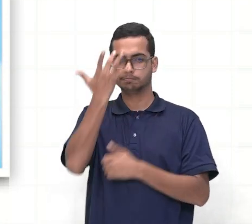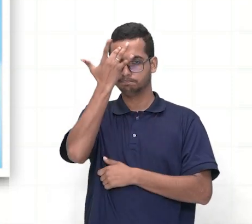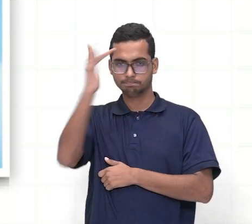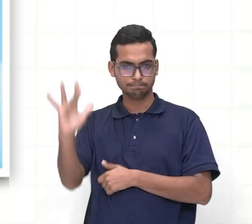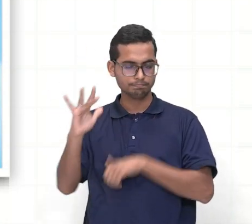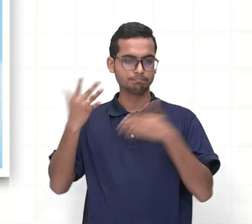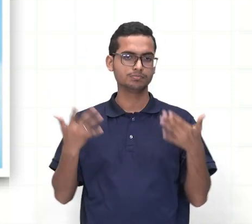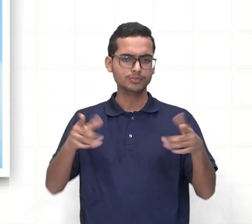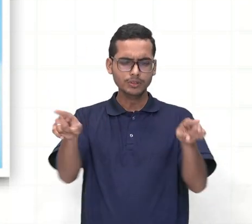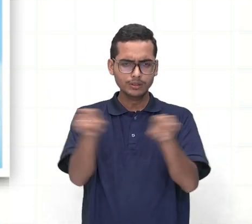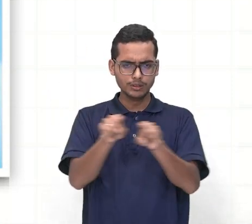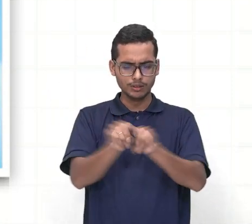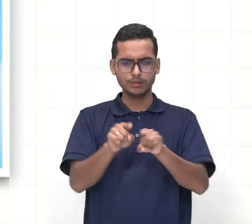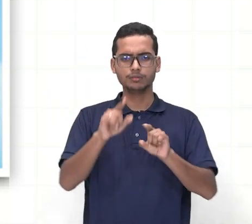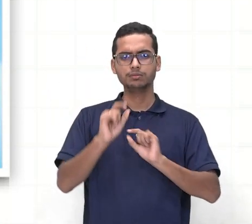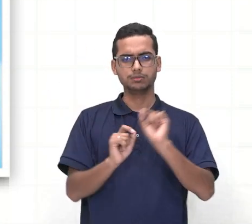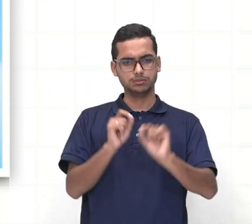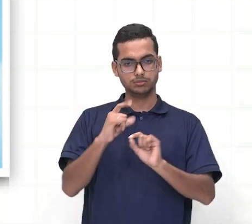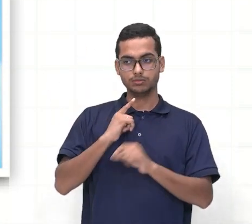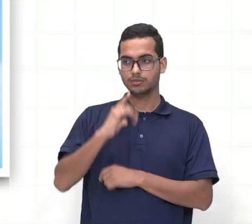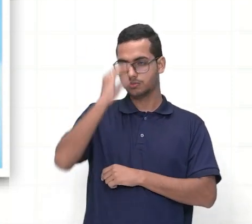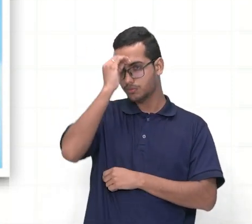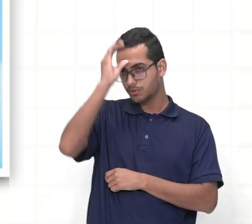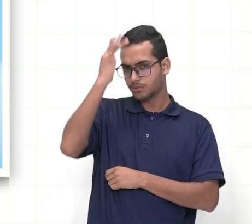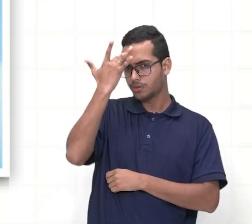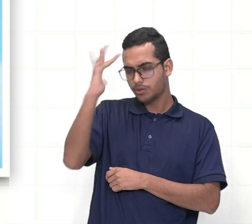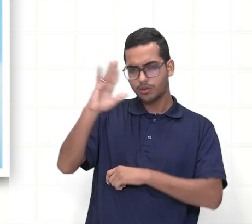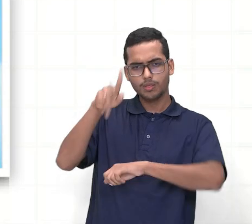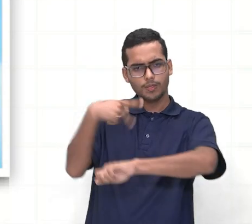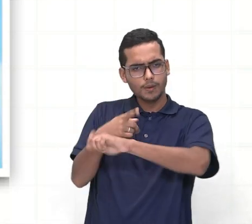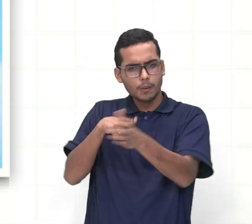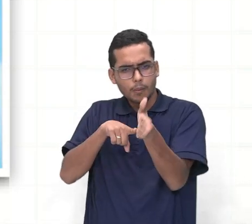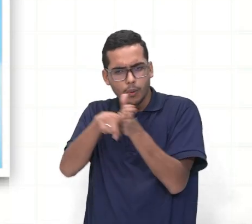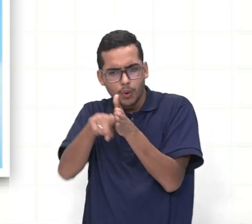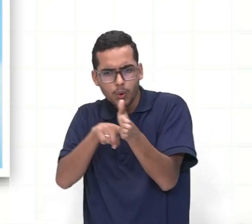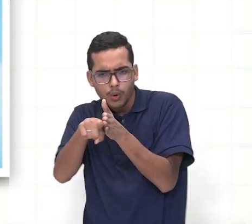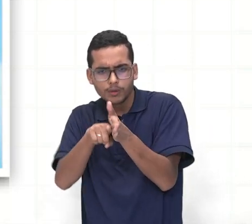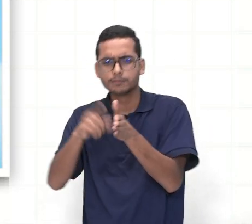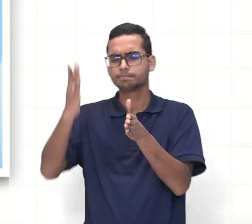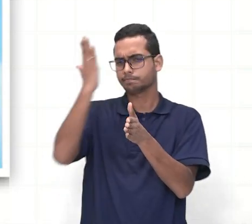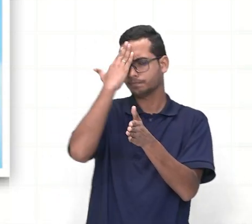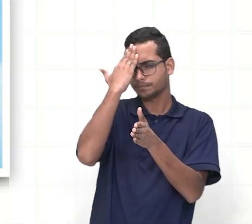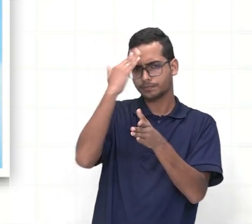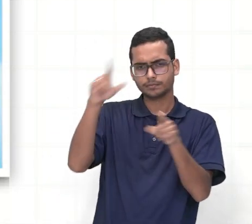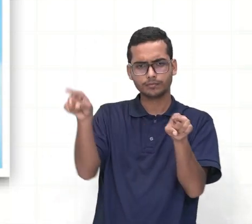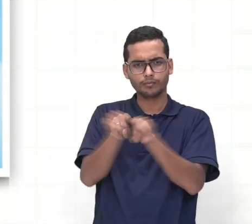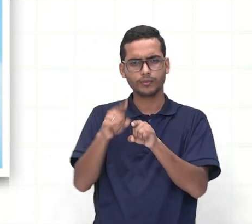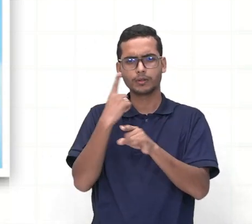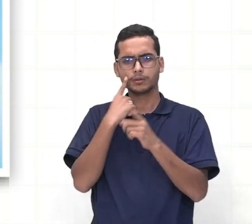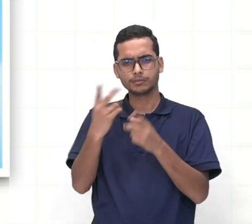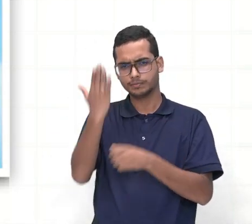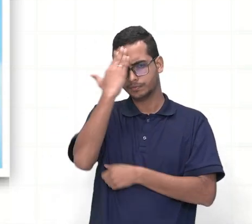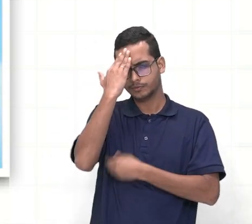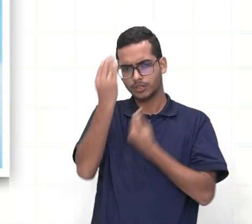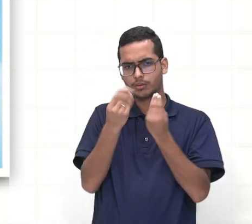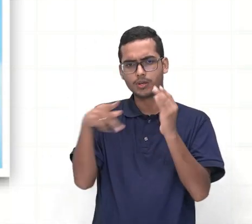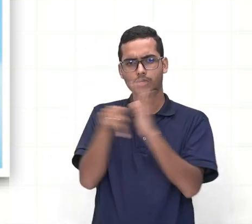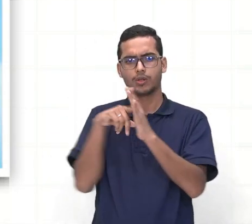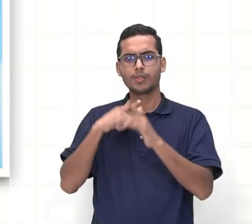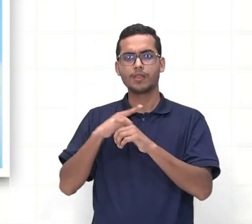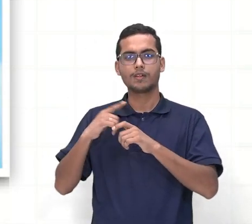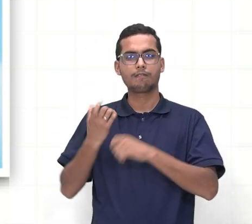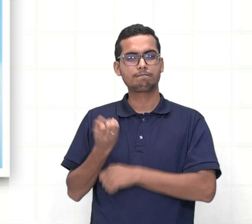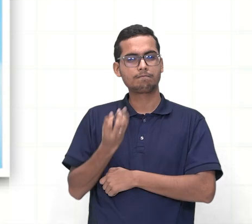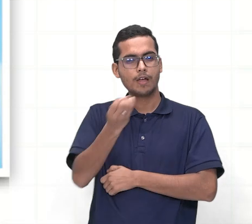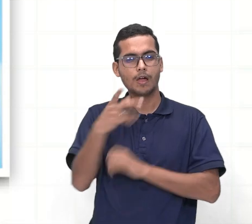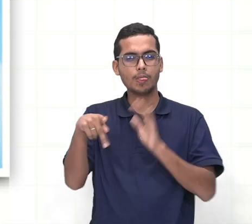a gente não tem conhecimento, mas com a questão, né, dessas viagens